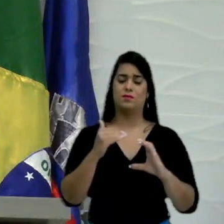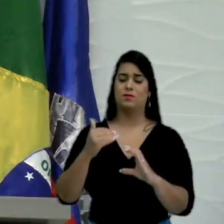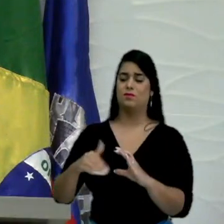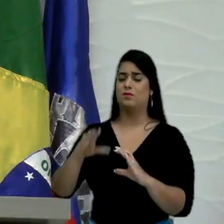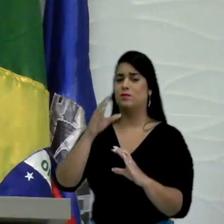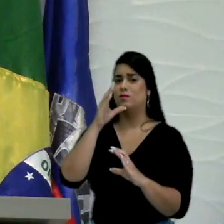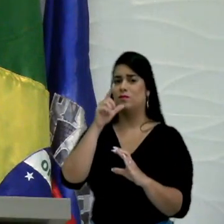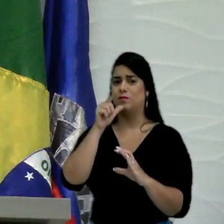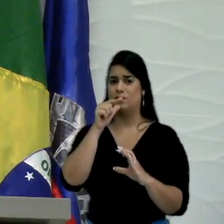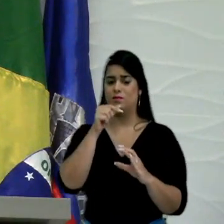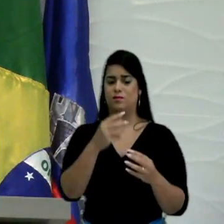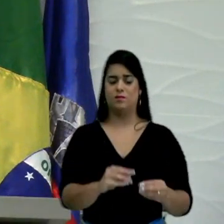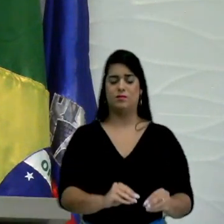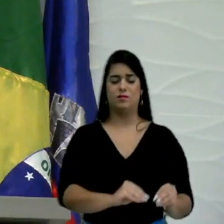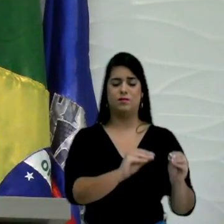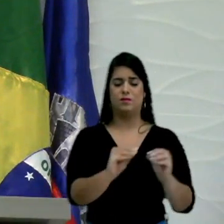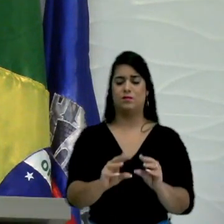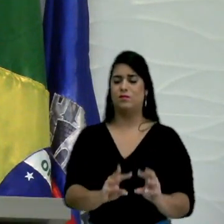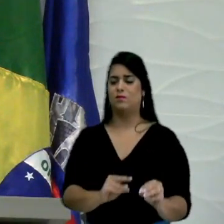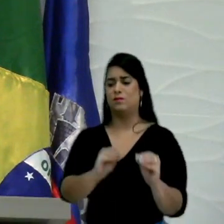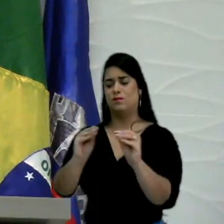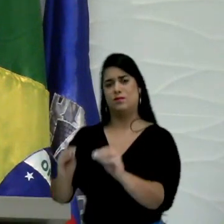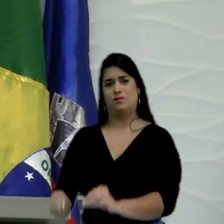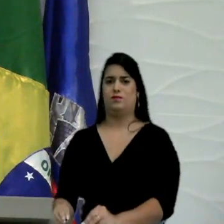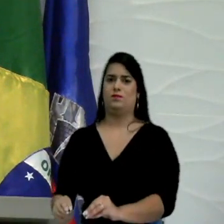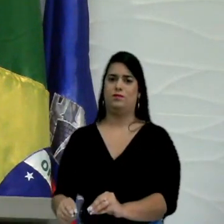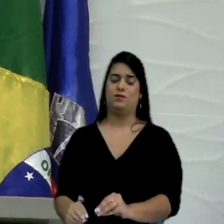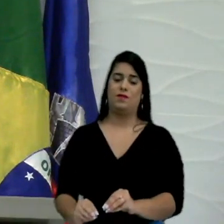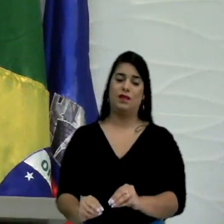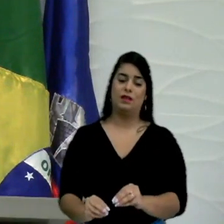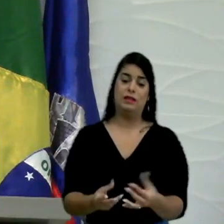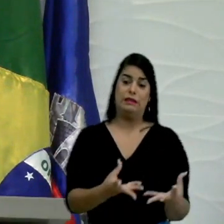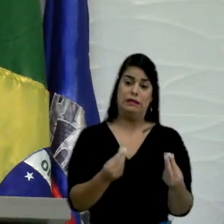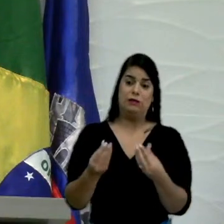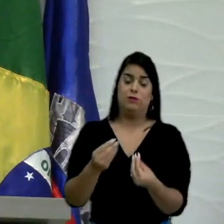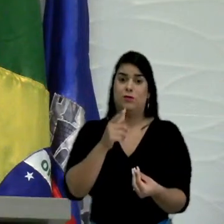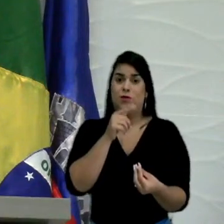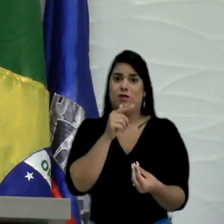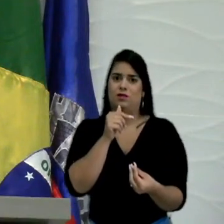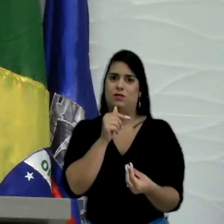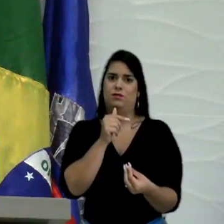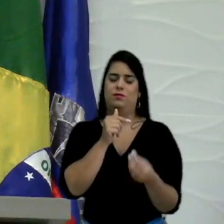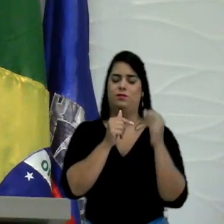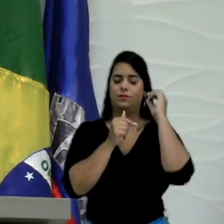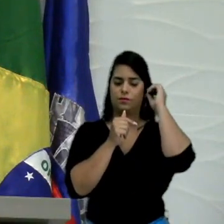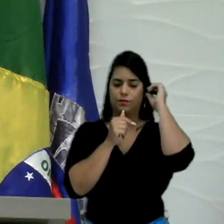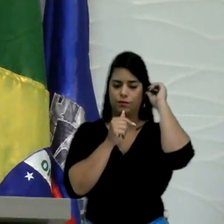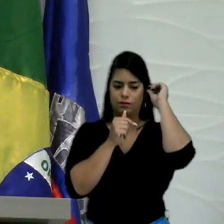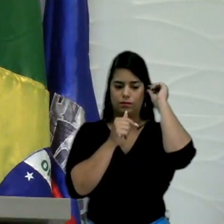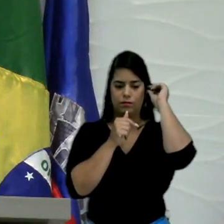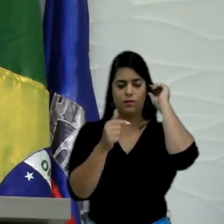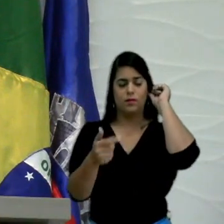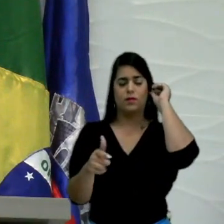que deveria enviar, encontram-se com seus mananciais cheios, outros sangrando. Então, não existe justificativa nenhuma